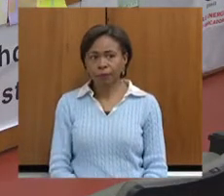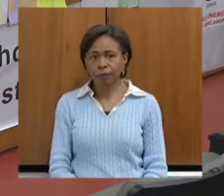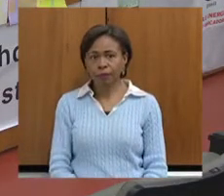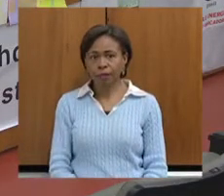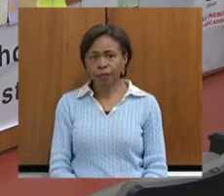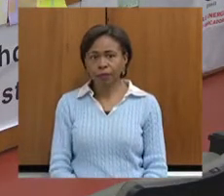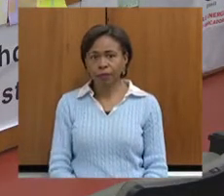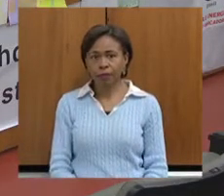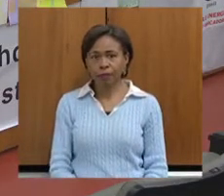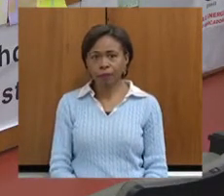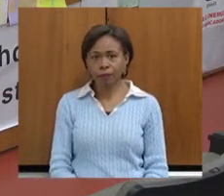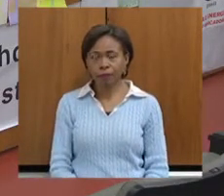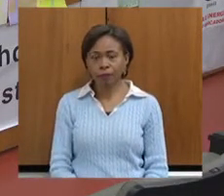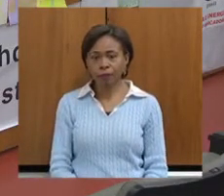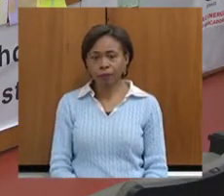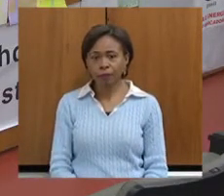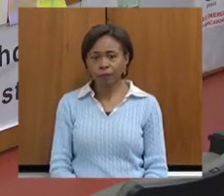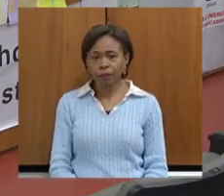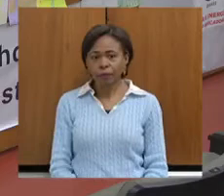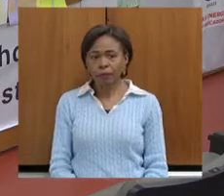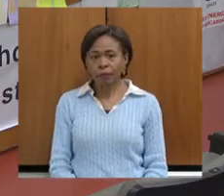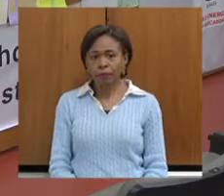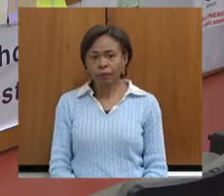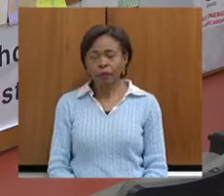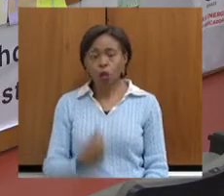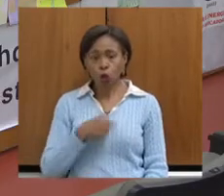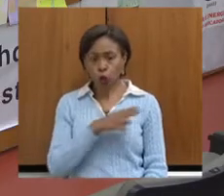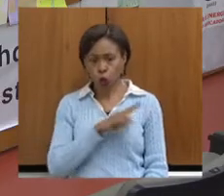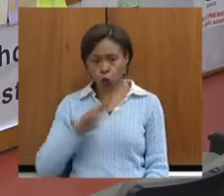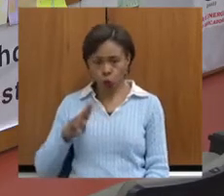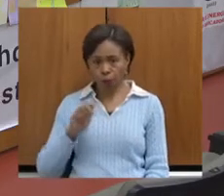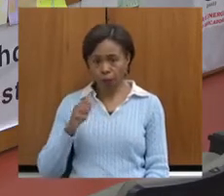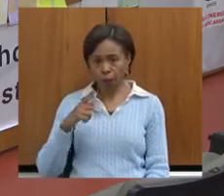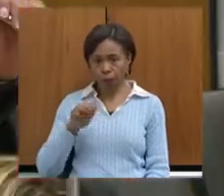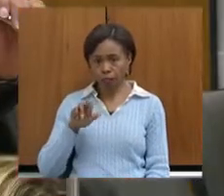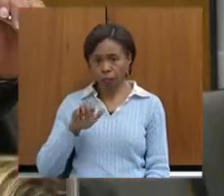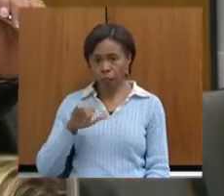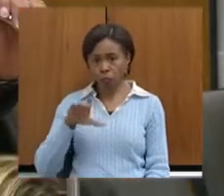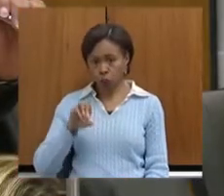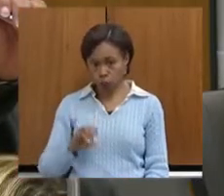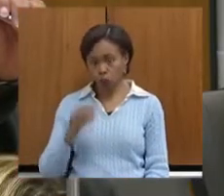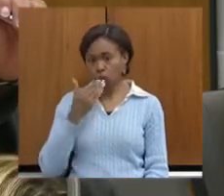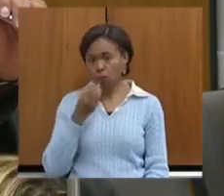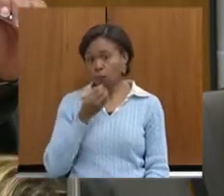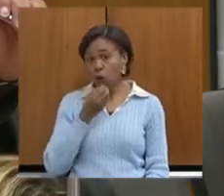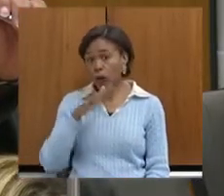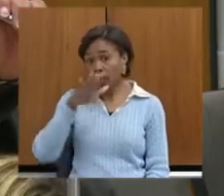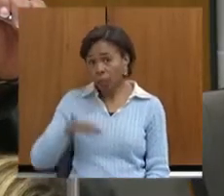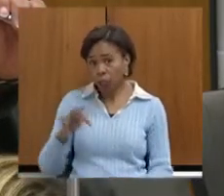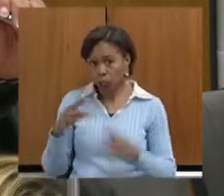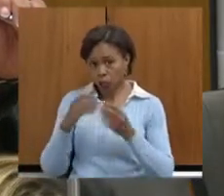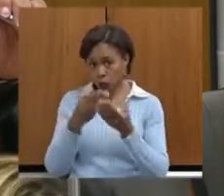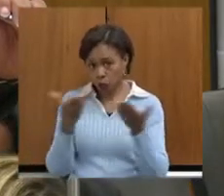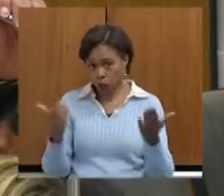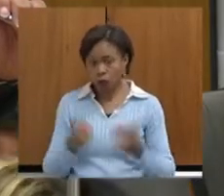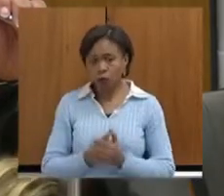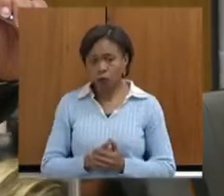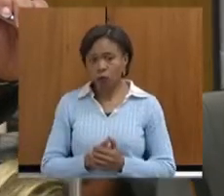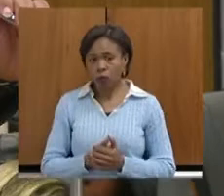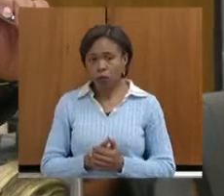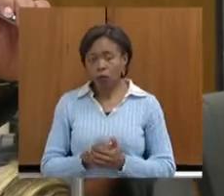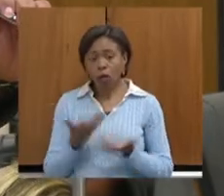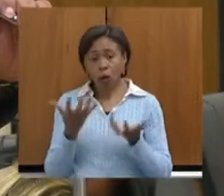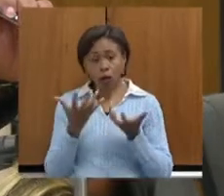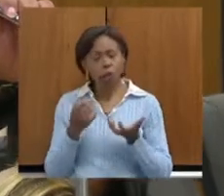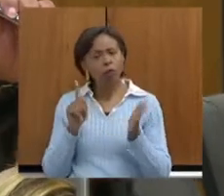E aí Olá meu nome é parecido Jesus Rocha Boa tarde a todos eu quero